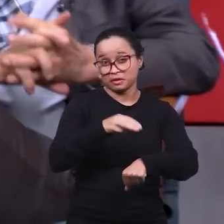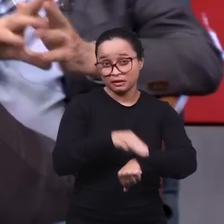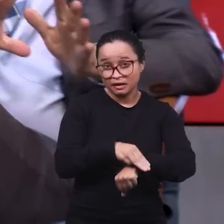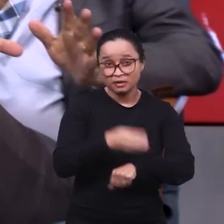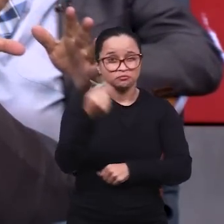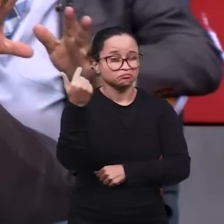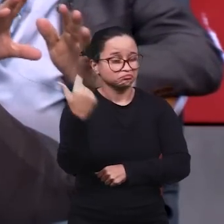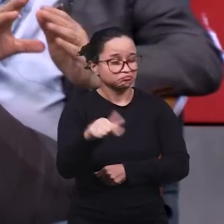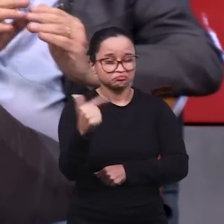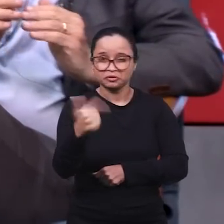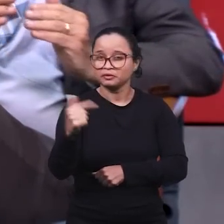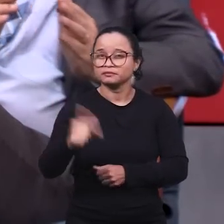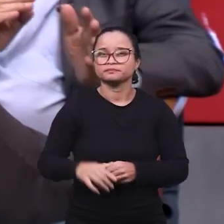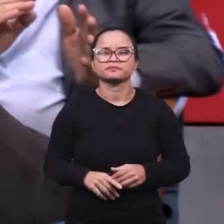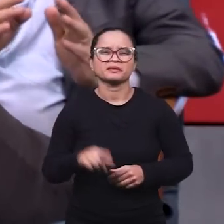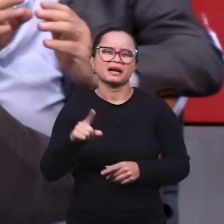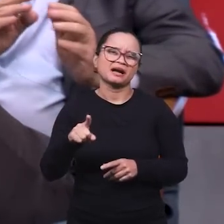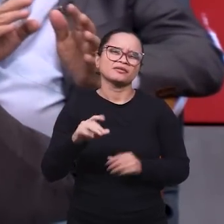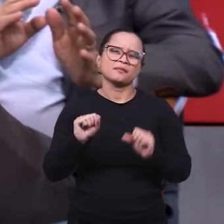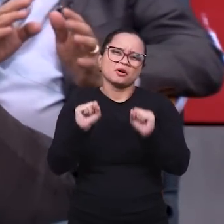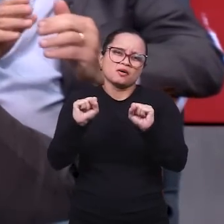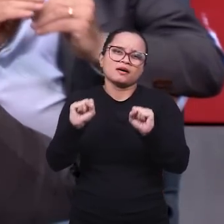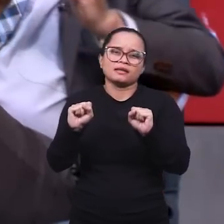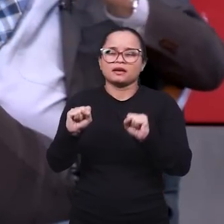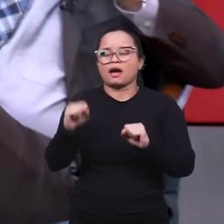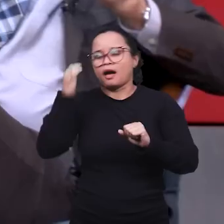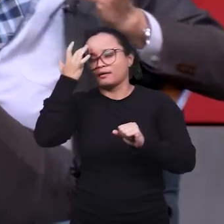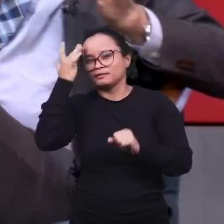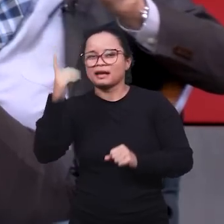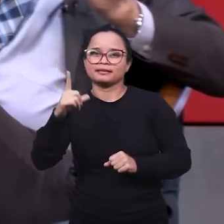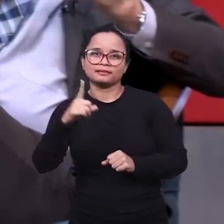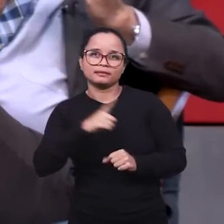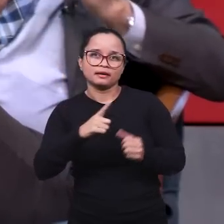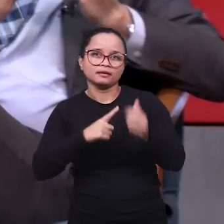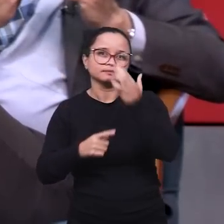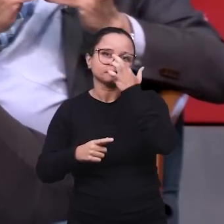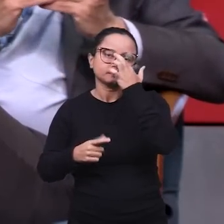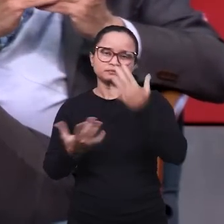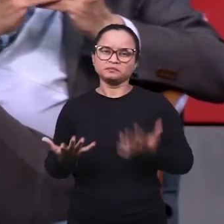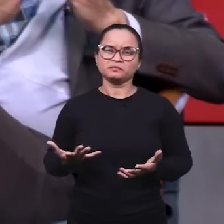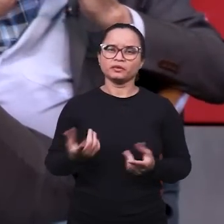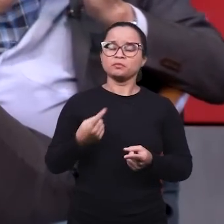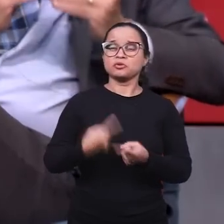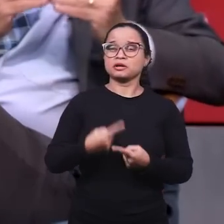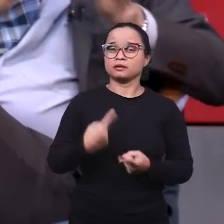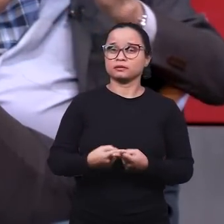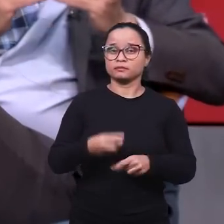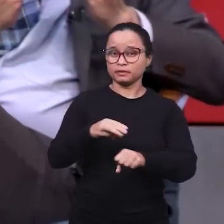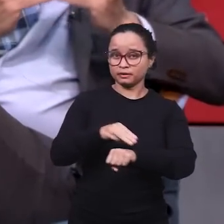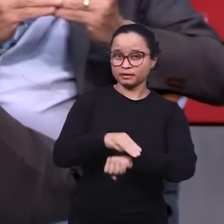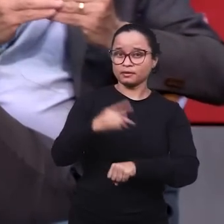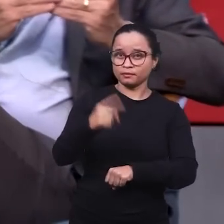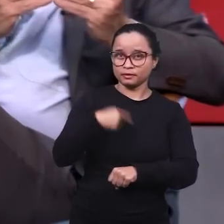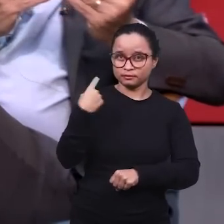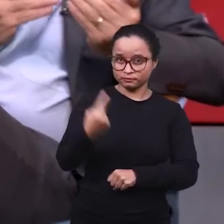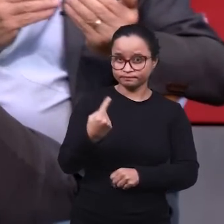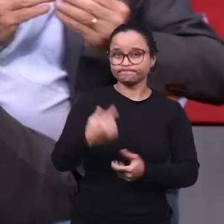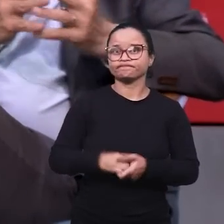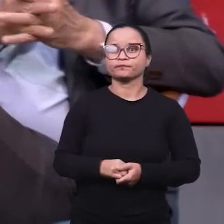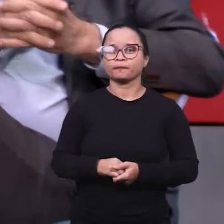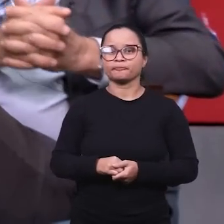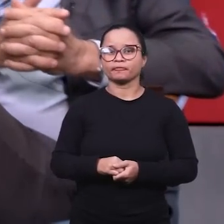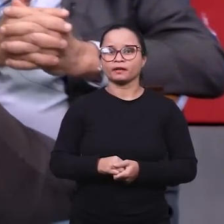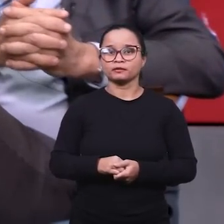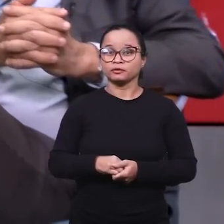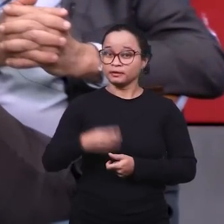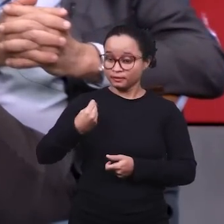Não adianta, você pode até achar que tem, você pode até se dizer. Por quê? Porque ministério para nós, repito, não é